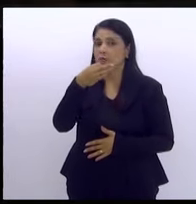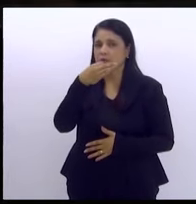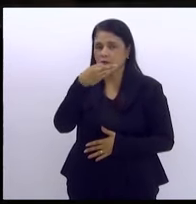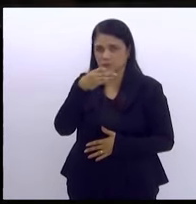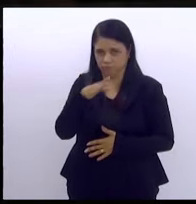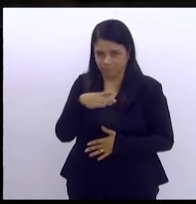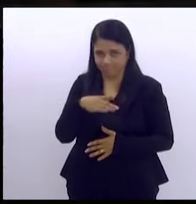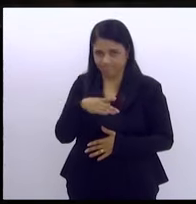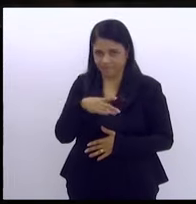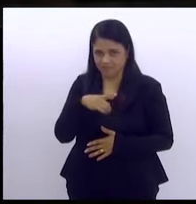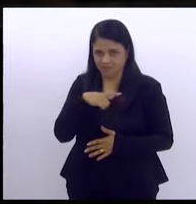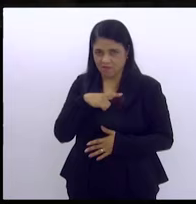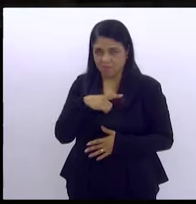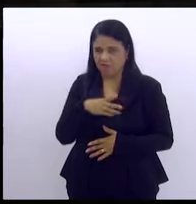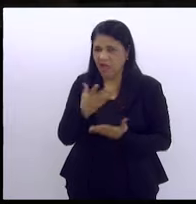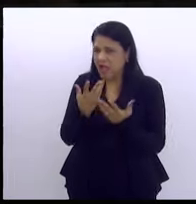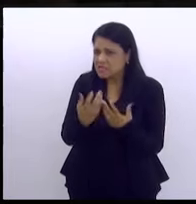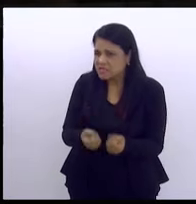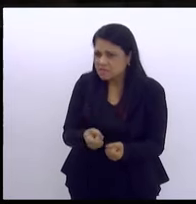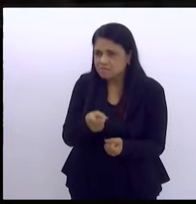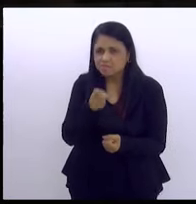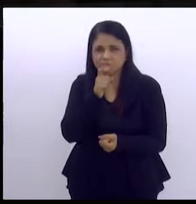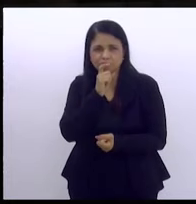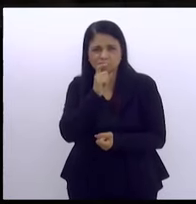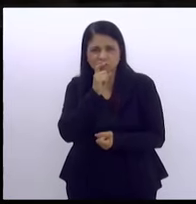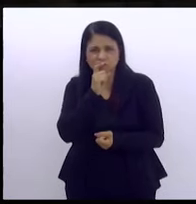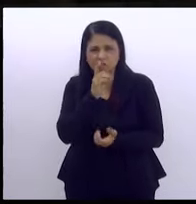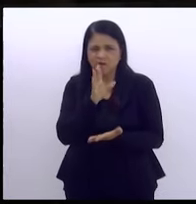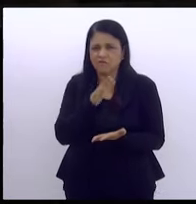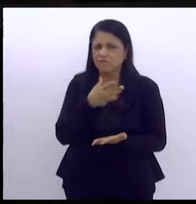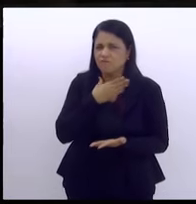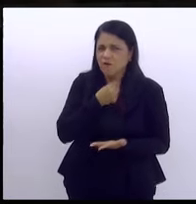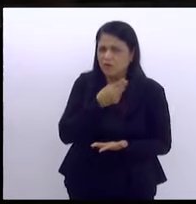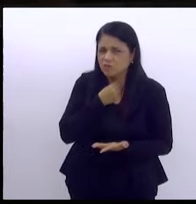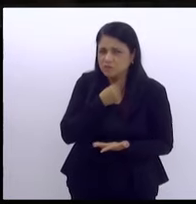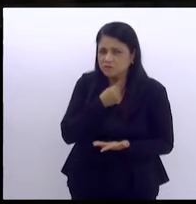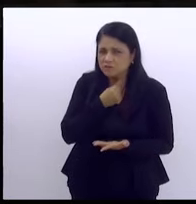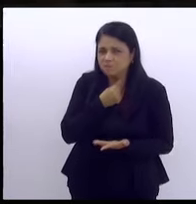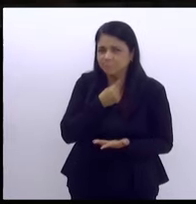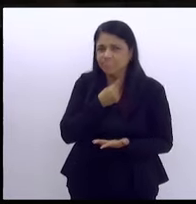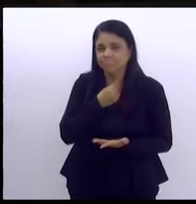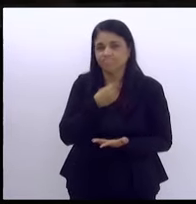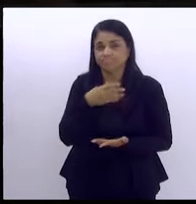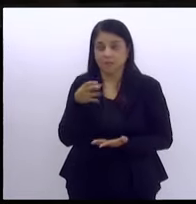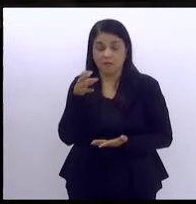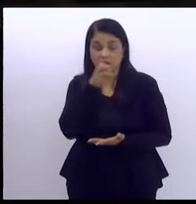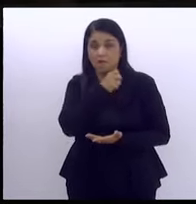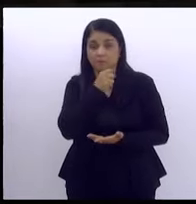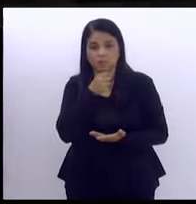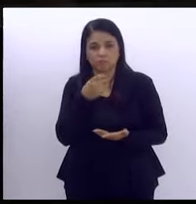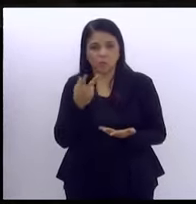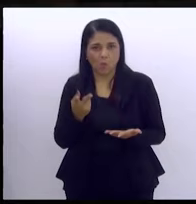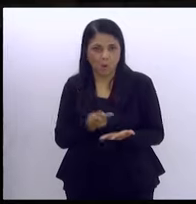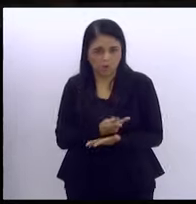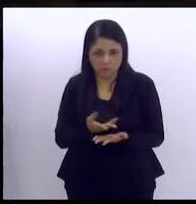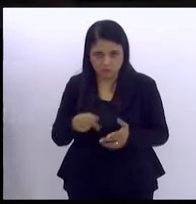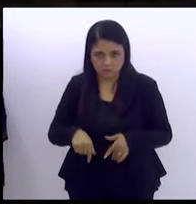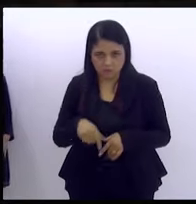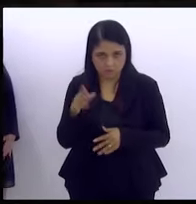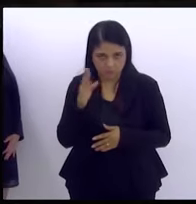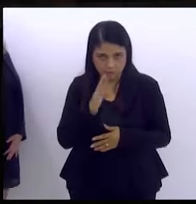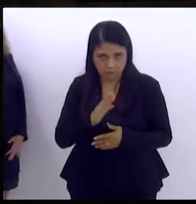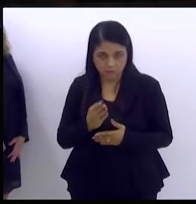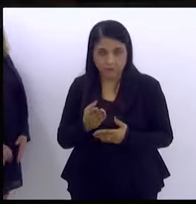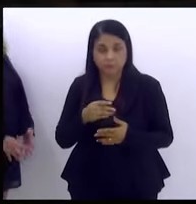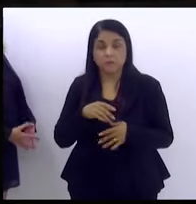engolir uma mentira, uma falsidade de maneira instantânea, como acontece. Então, o